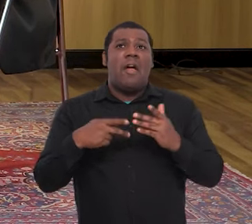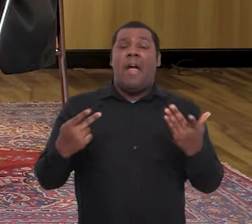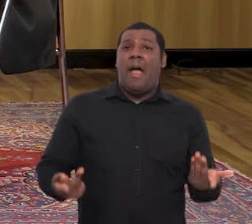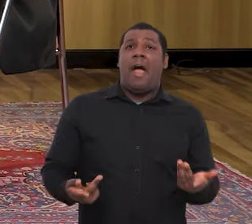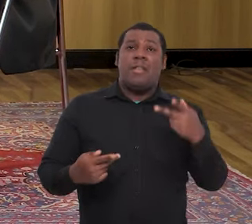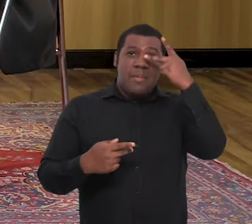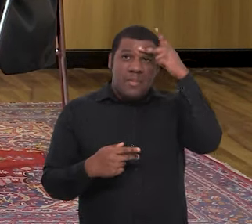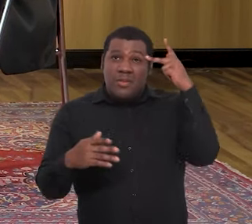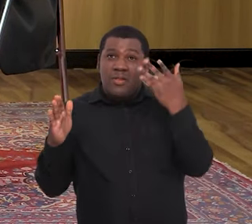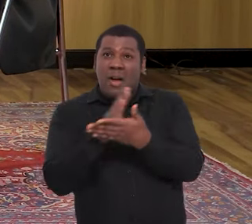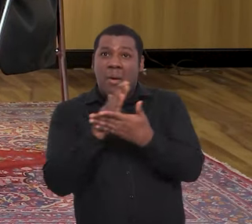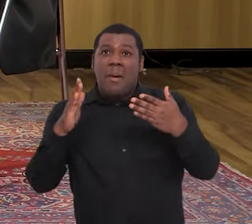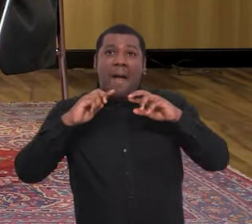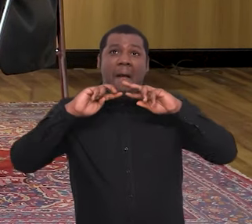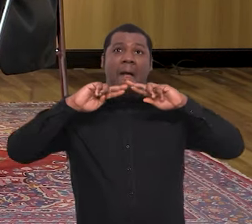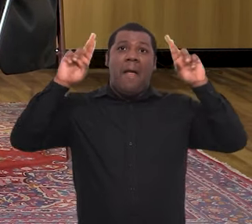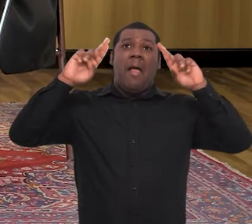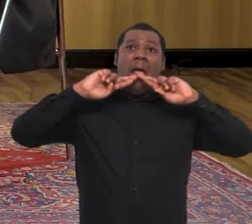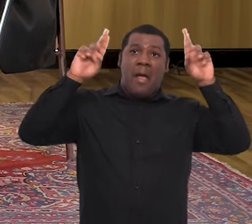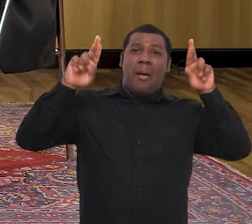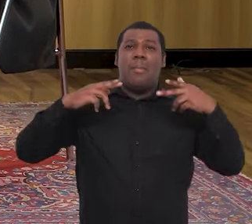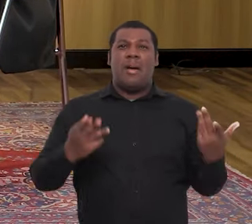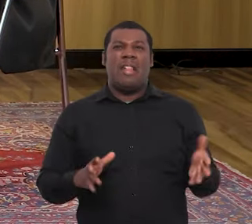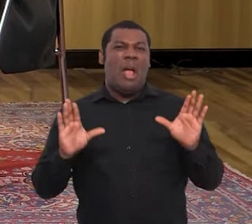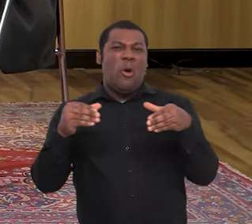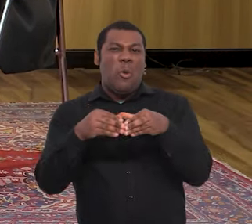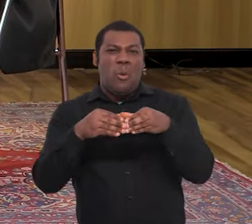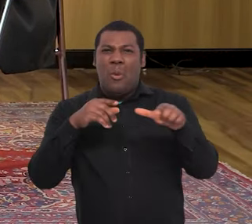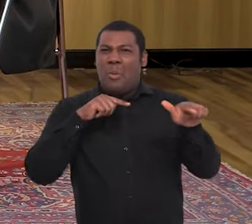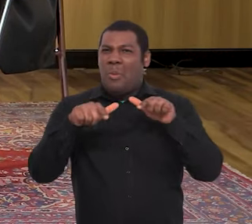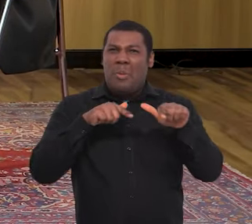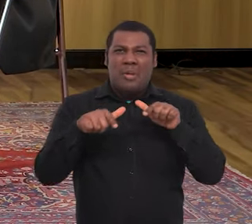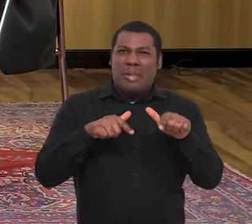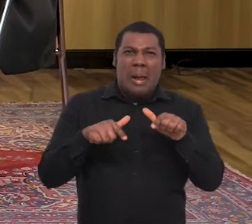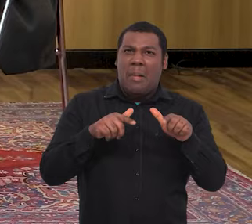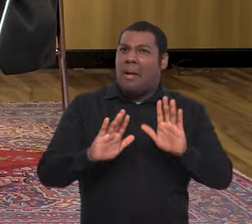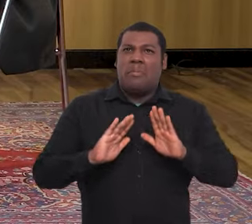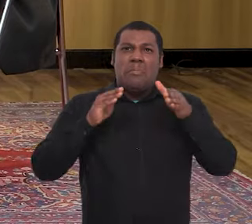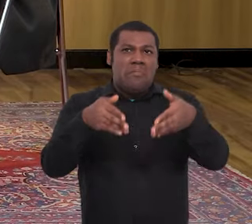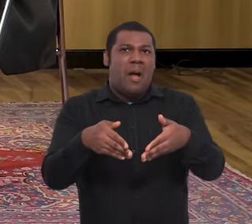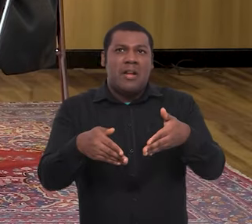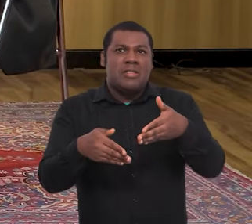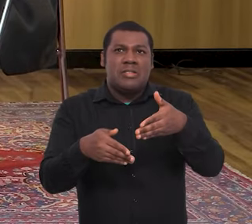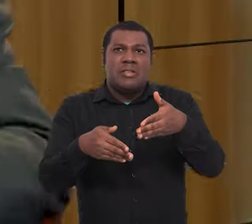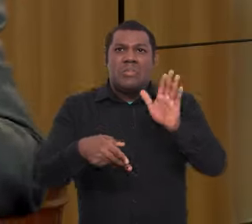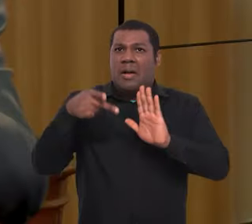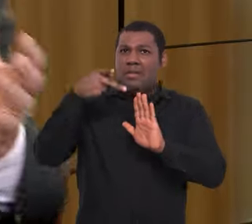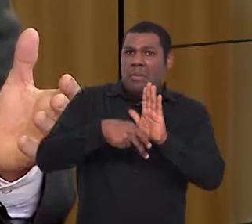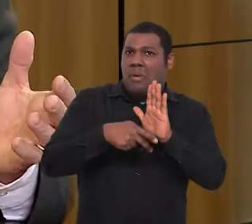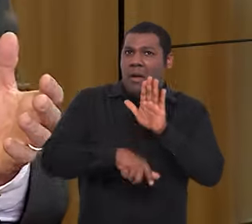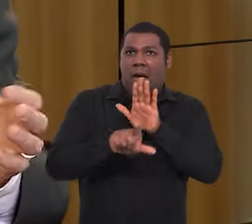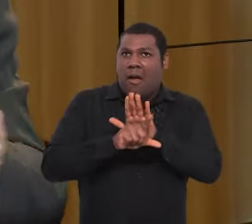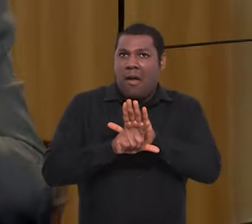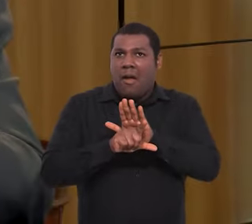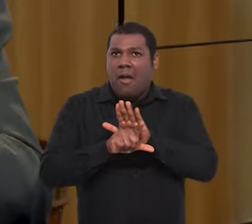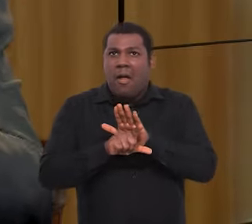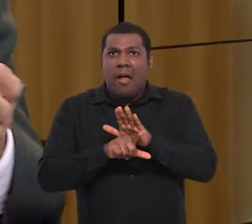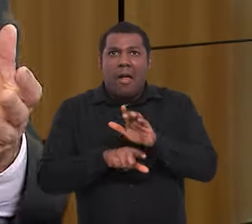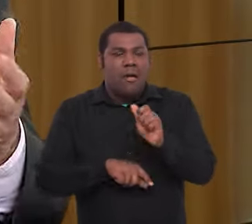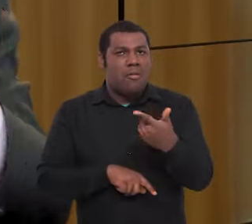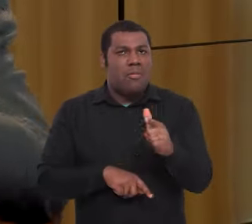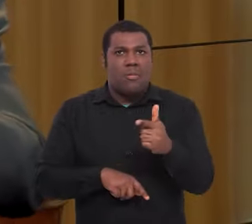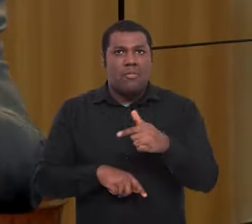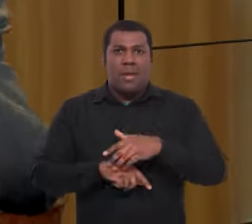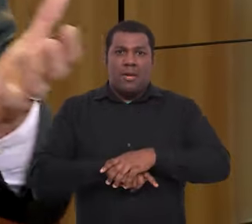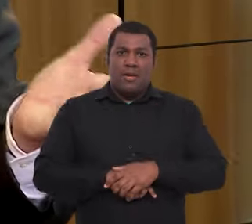participação dos trabalhadores Isso é verdade Ministro Mas isso não corresponde a verdade evidente que você tem uma comissão de trabalhadores 15